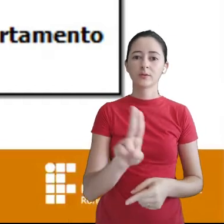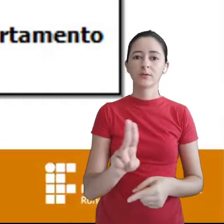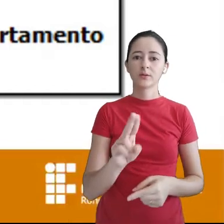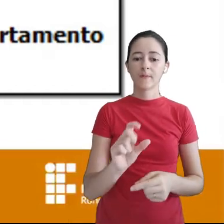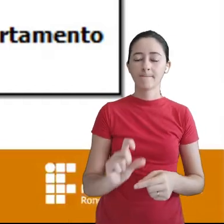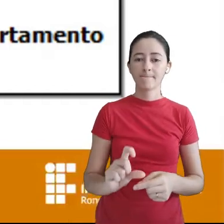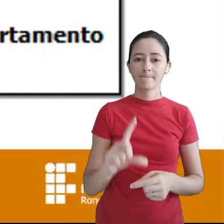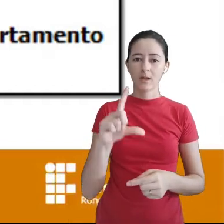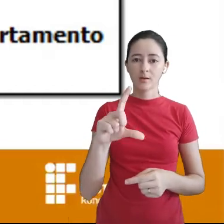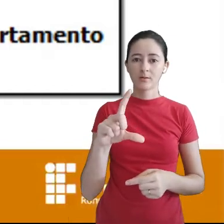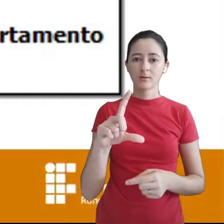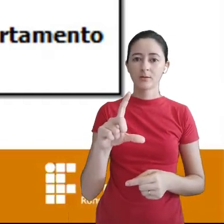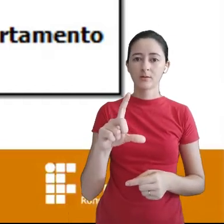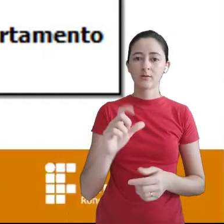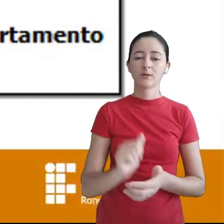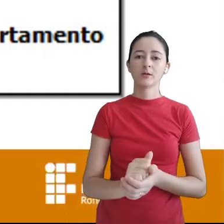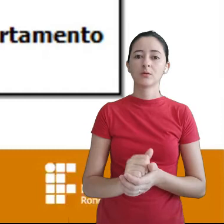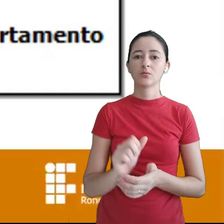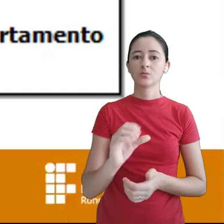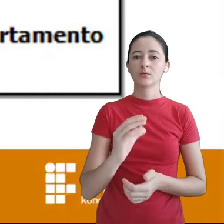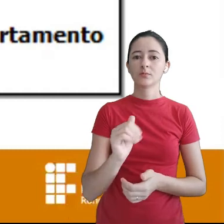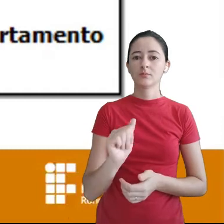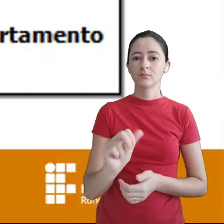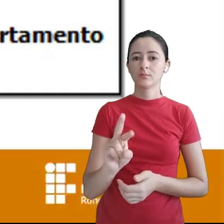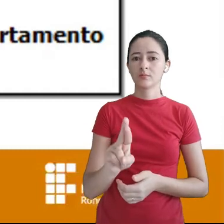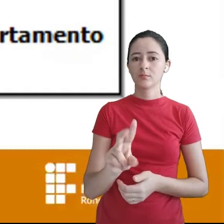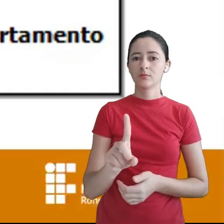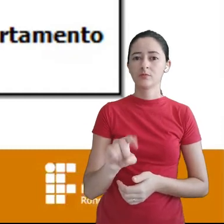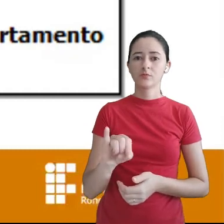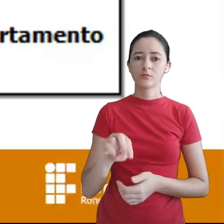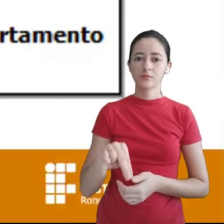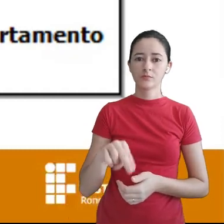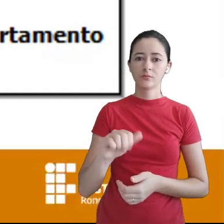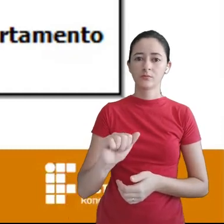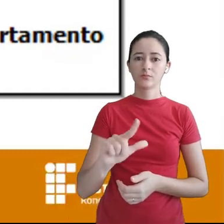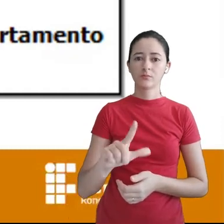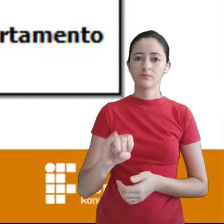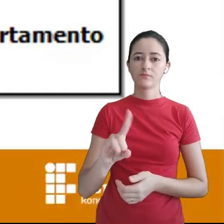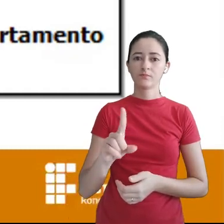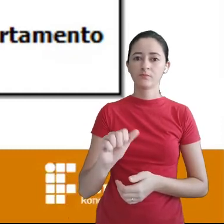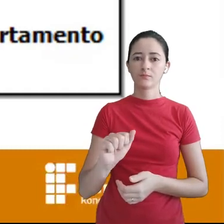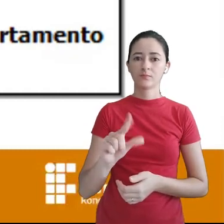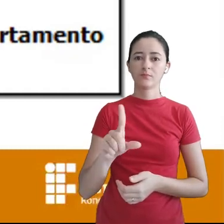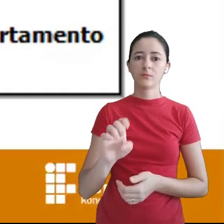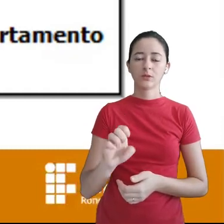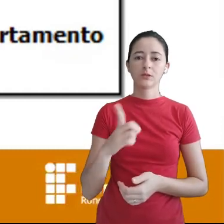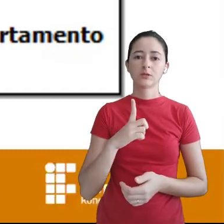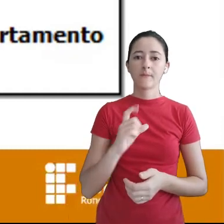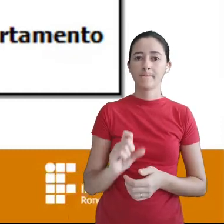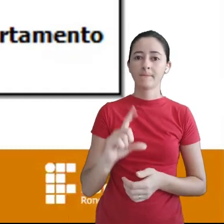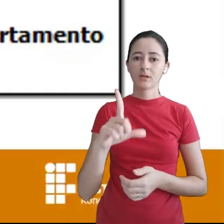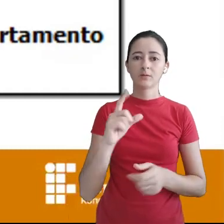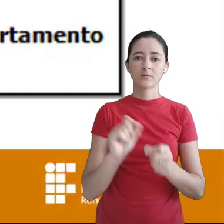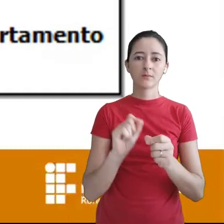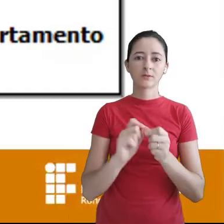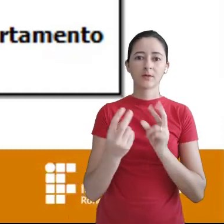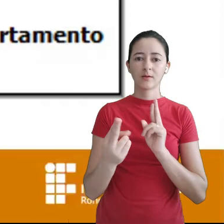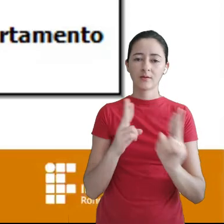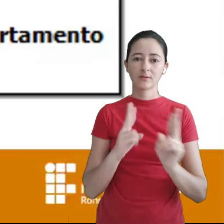Por quê? Porque eles usam a máxima. Eles usam a cardinalidade máxima para dizer qual é o tipo de relacionamento